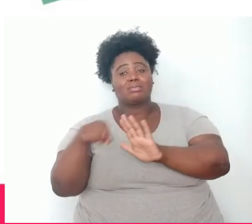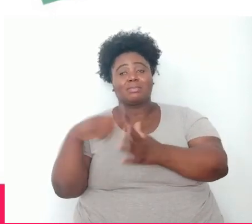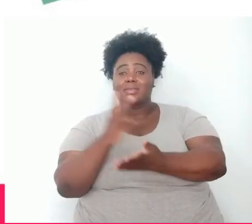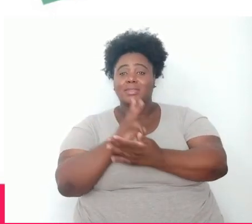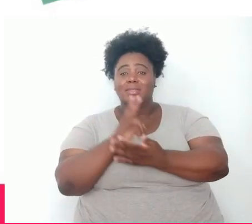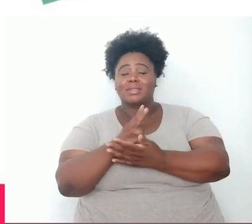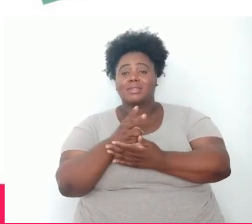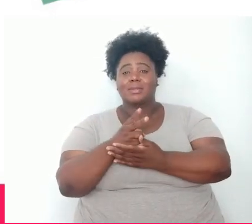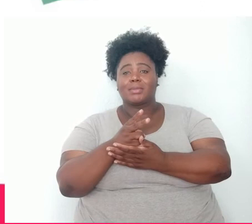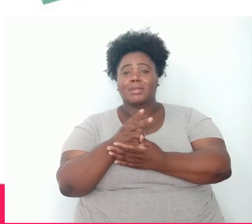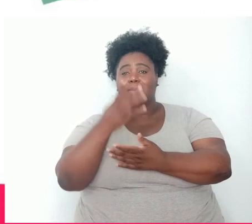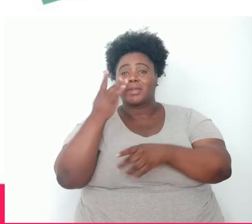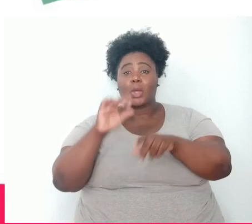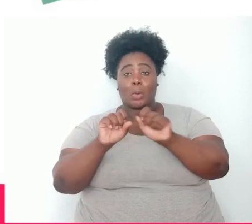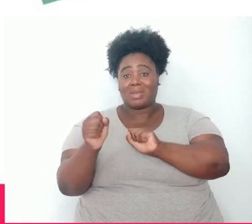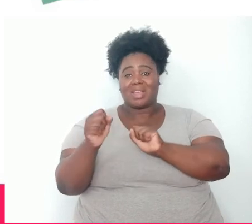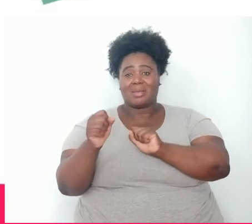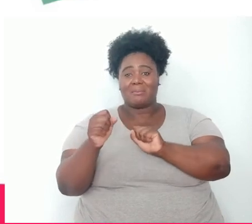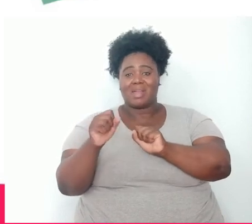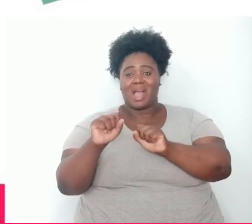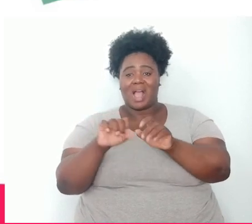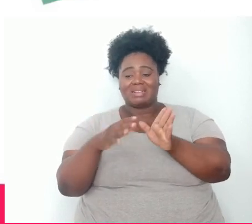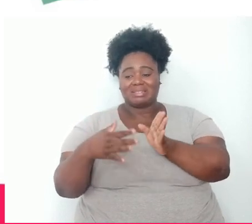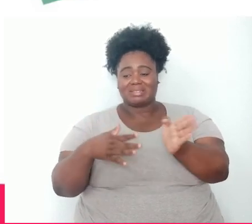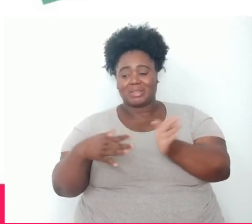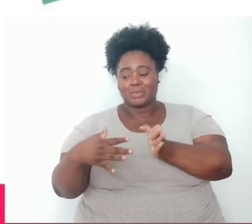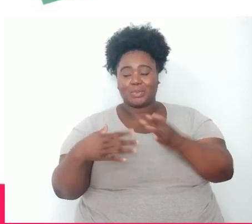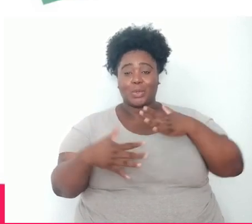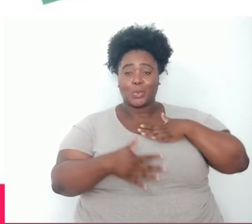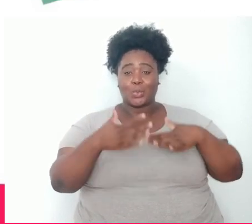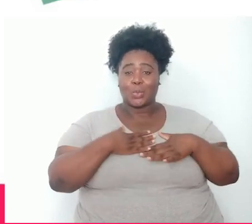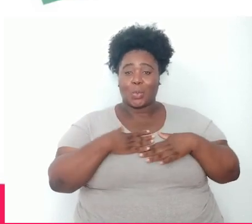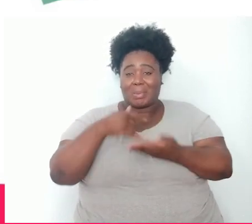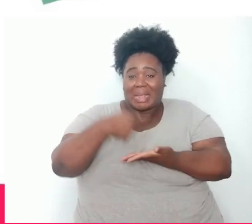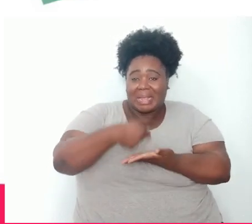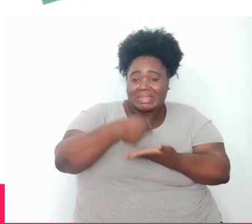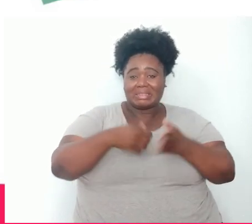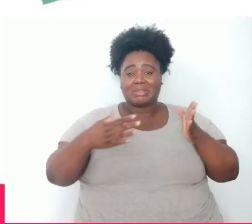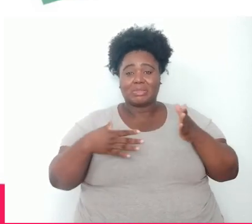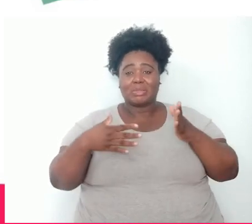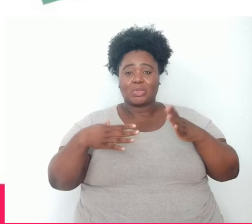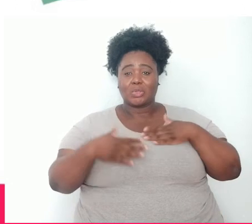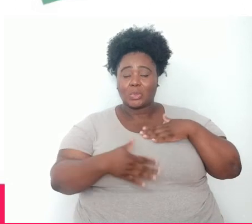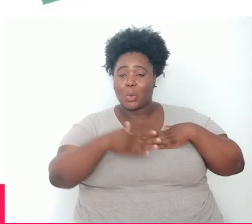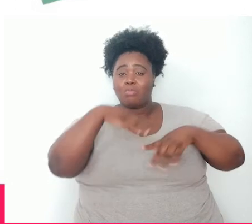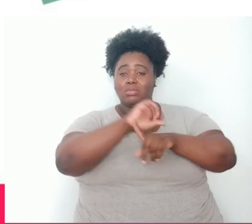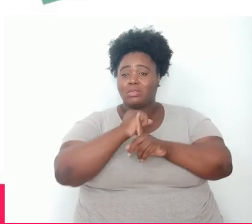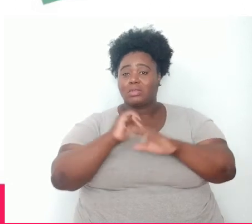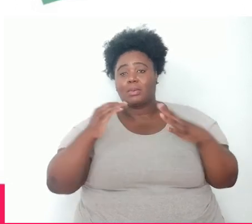sempre pensando em como quebrar a rigidez do corpo, a exigência, a rigidez do corpo